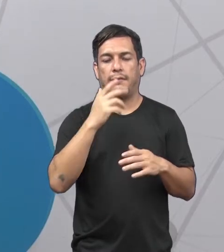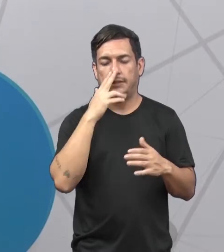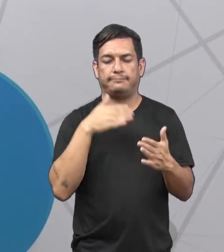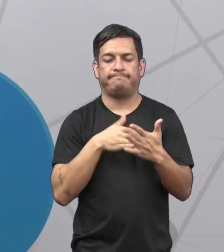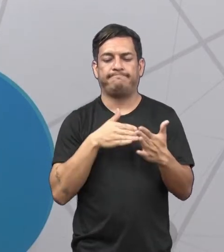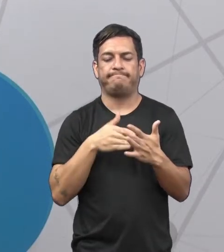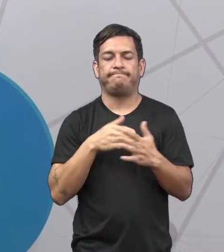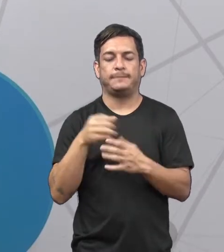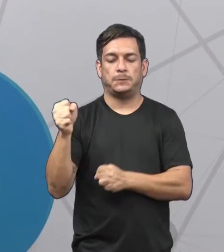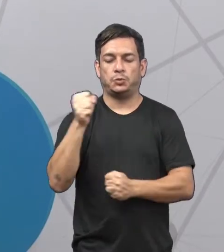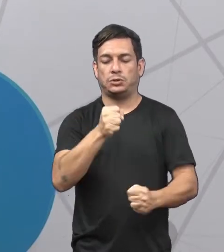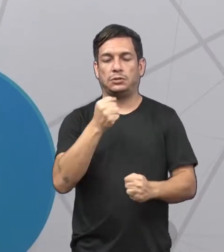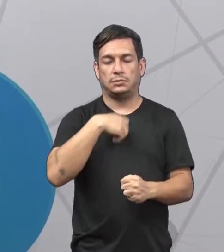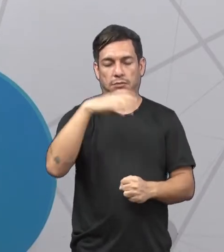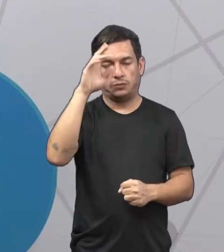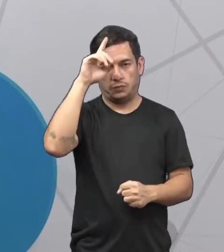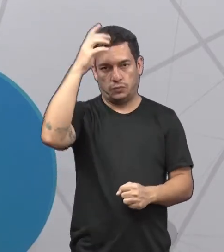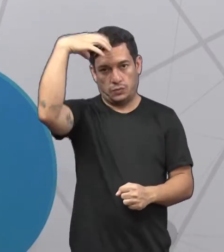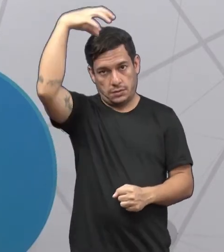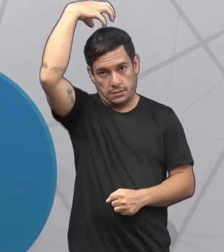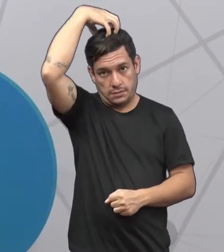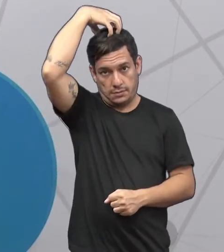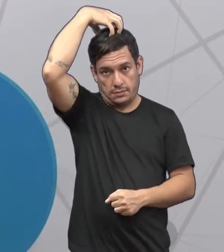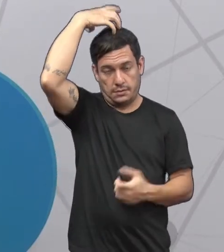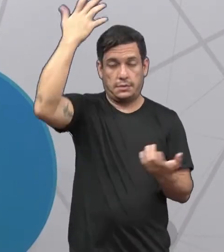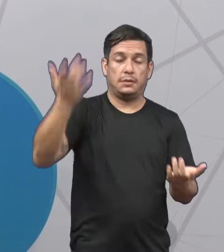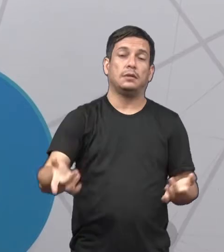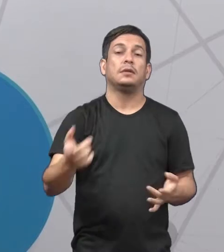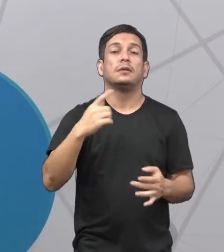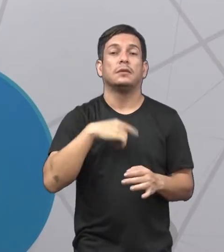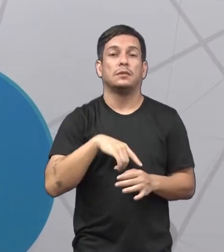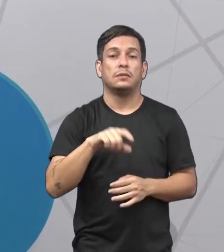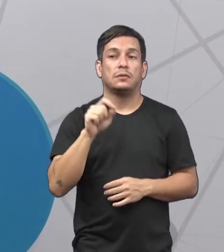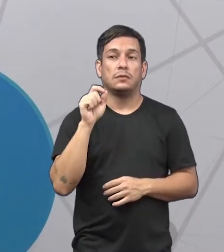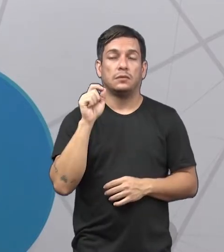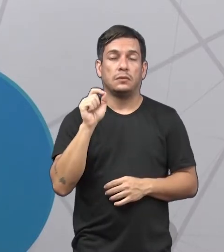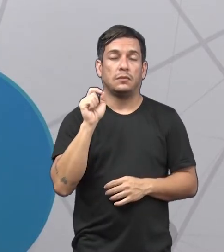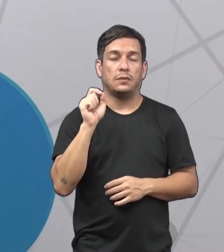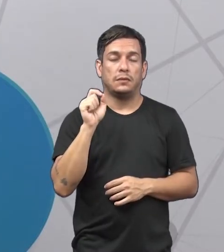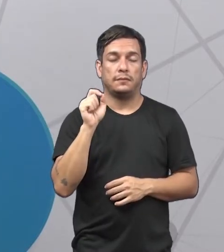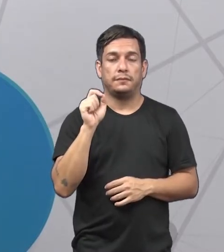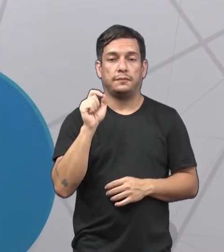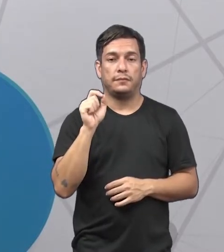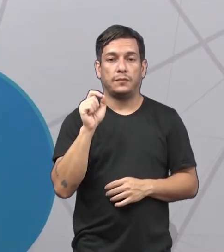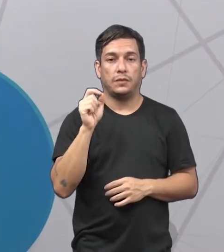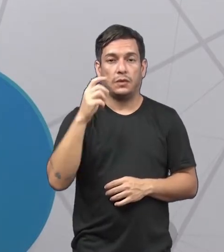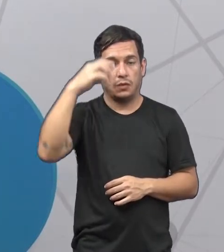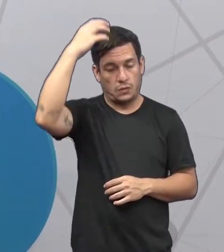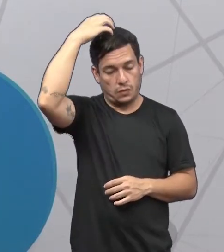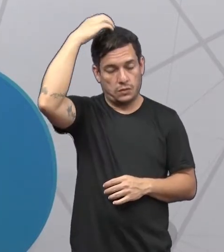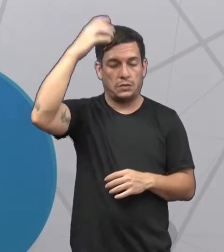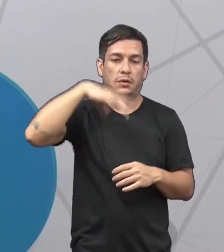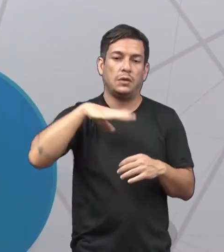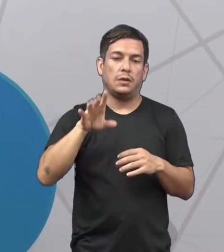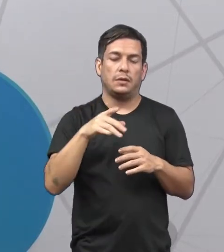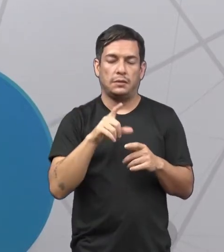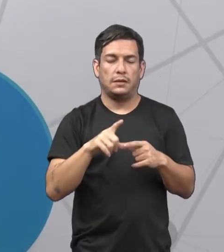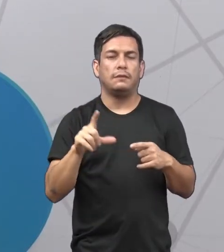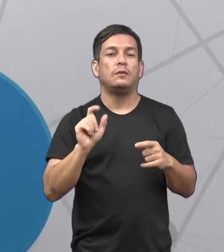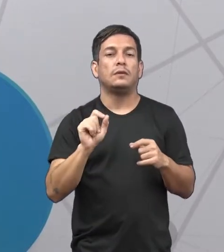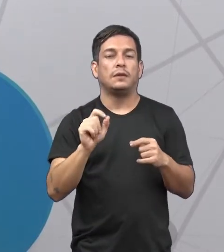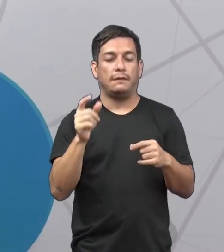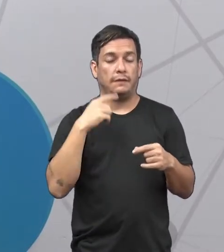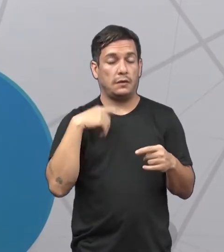limitava o poder do imperador. Então, o imperador, né, dissolve todo o poder